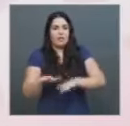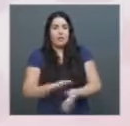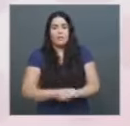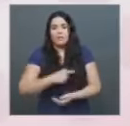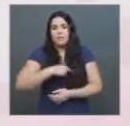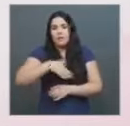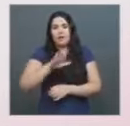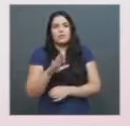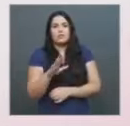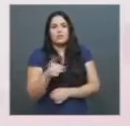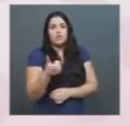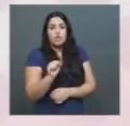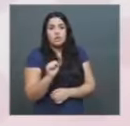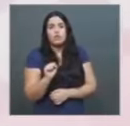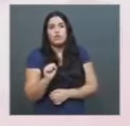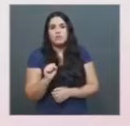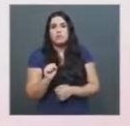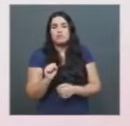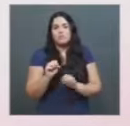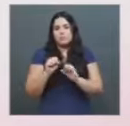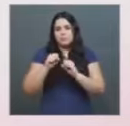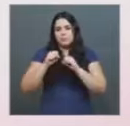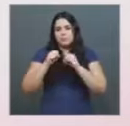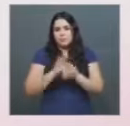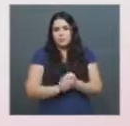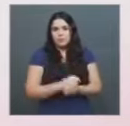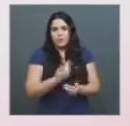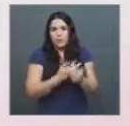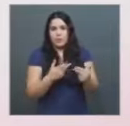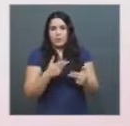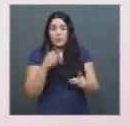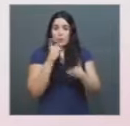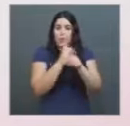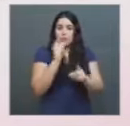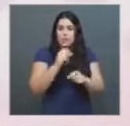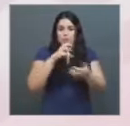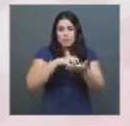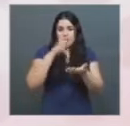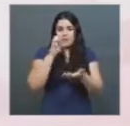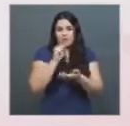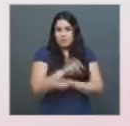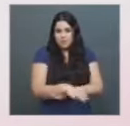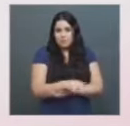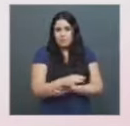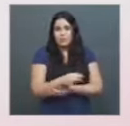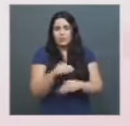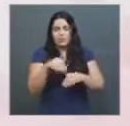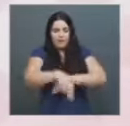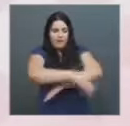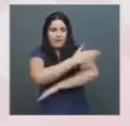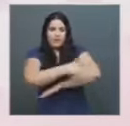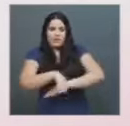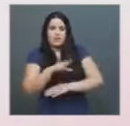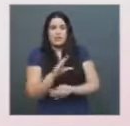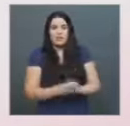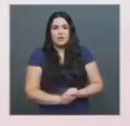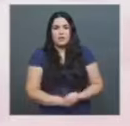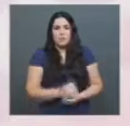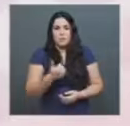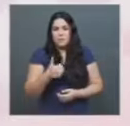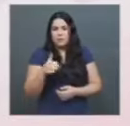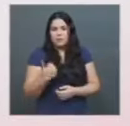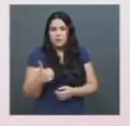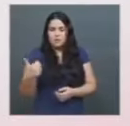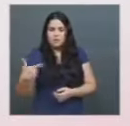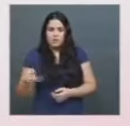atrações para você aproveitar. Lembrando que esse encontro é no bairro Santa Mônica, na Avenida Segismundo Pereira, 1121.